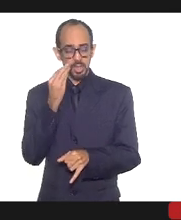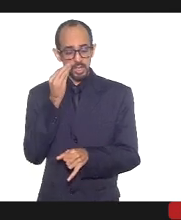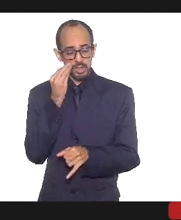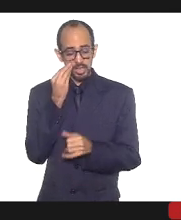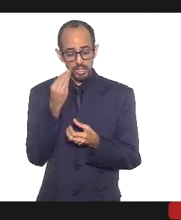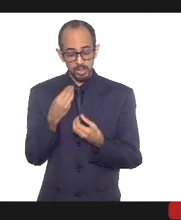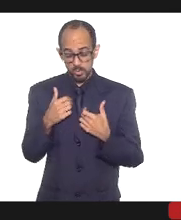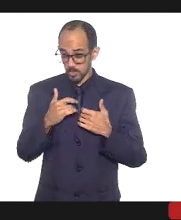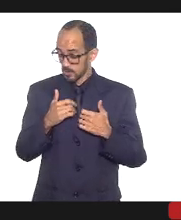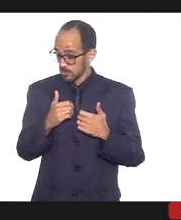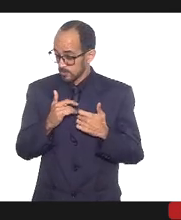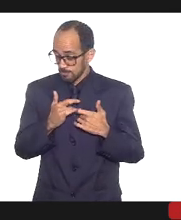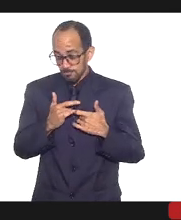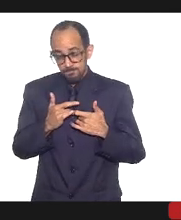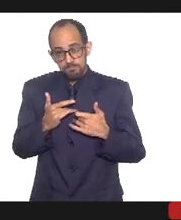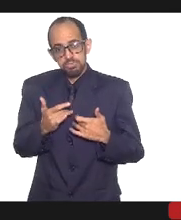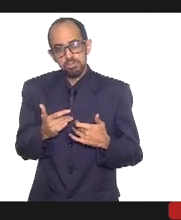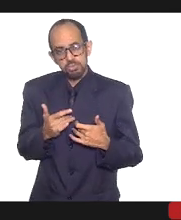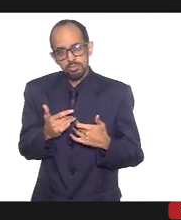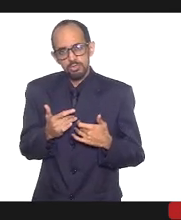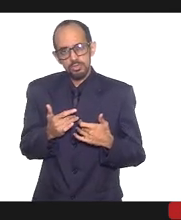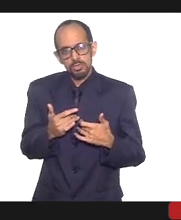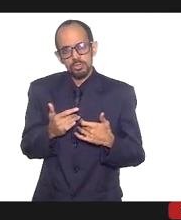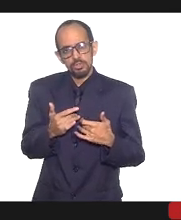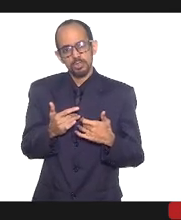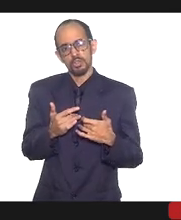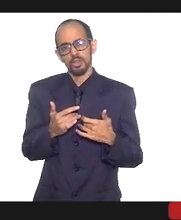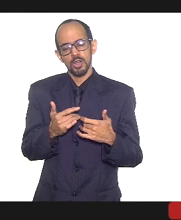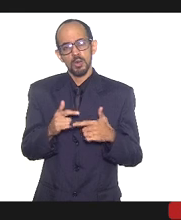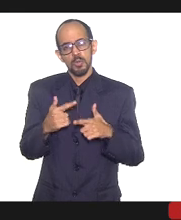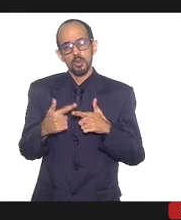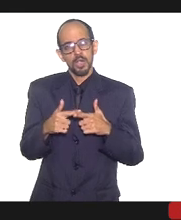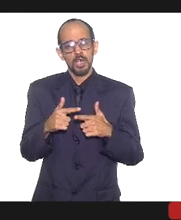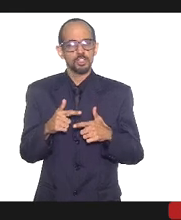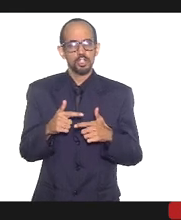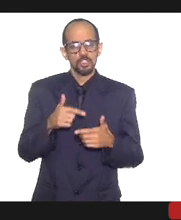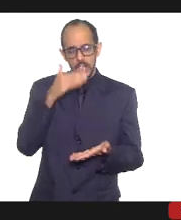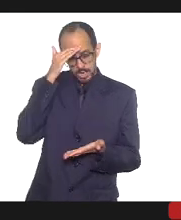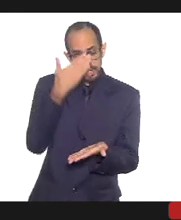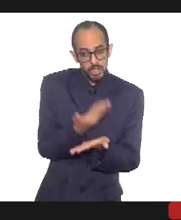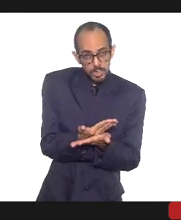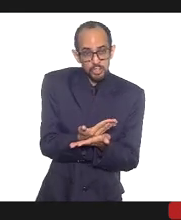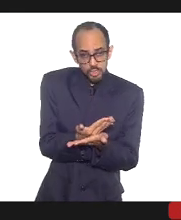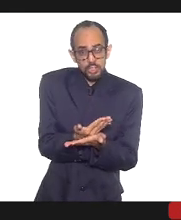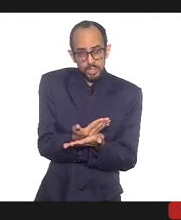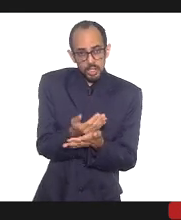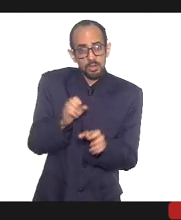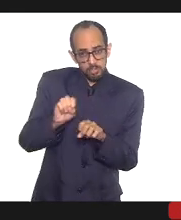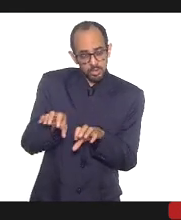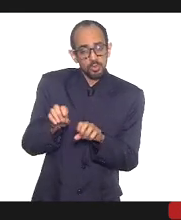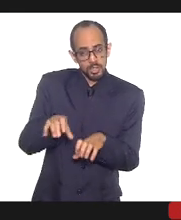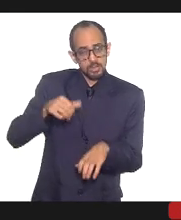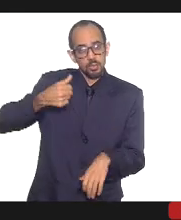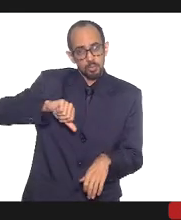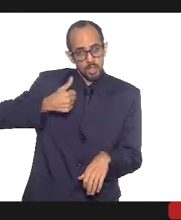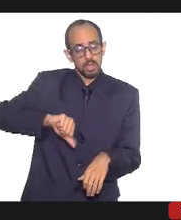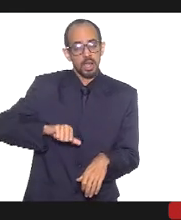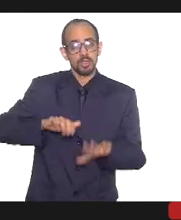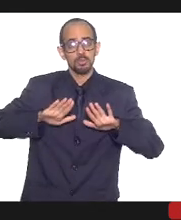nós mesmos, porque acreditamos, sim, numa educação pública de qualidade. Então,